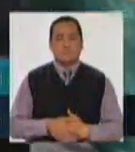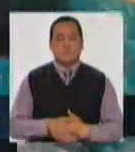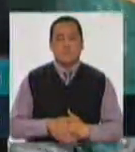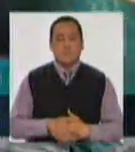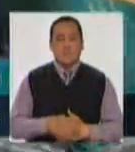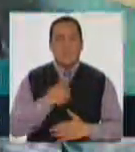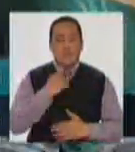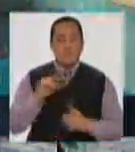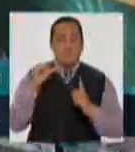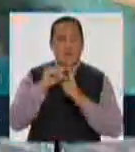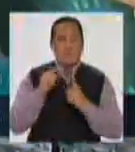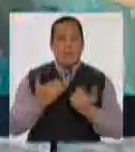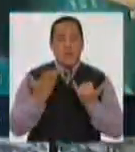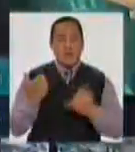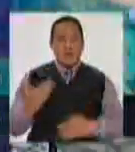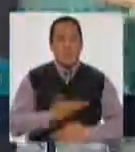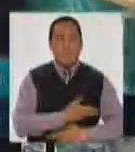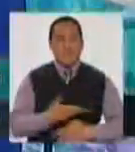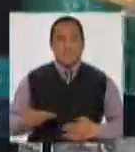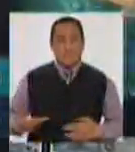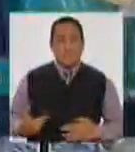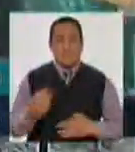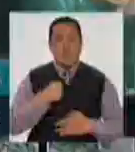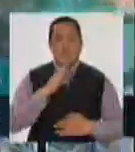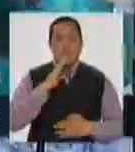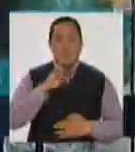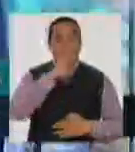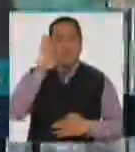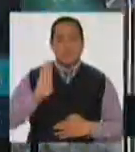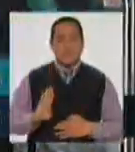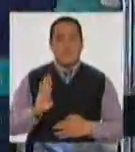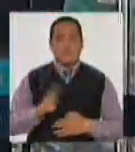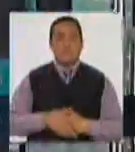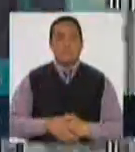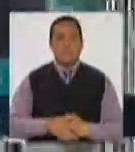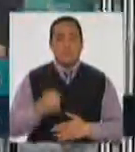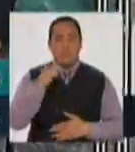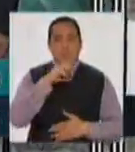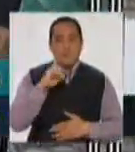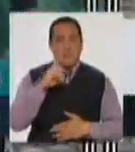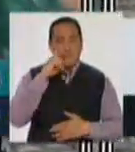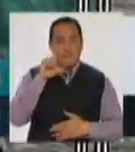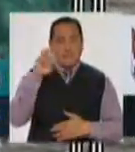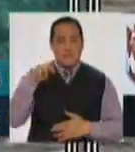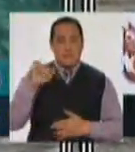Han sido las palabras de la presidenta de la República Federativa de Brasil, Dilma